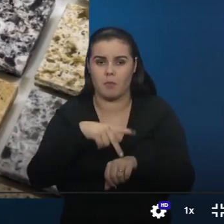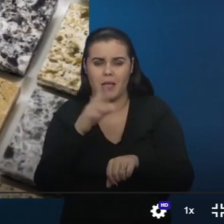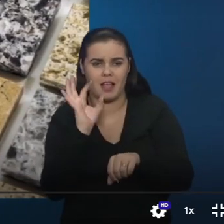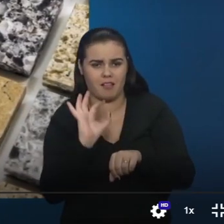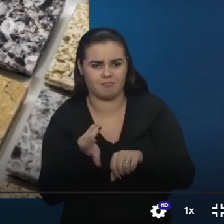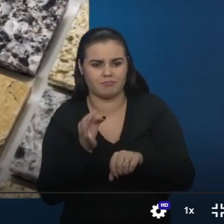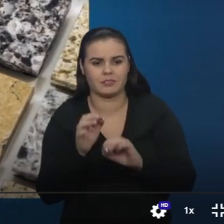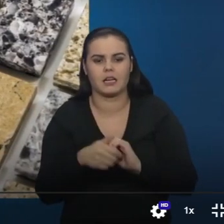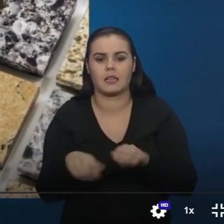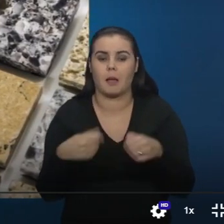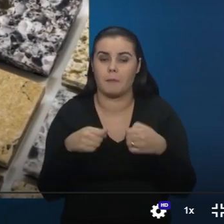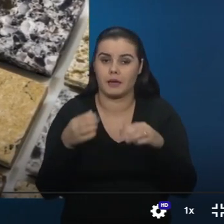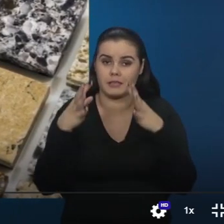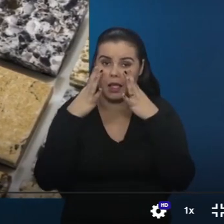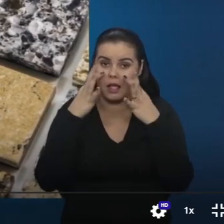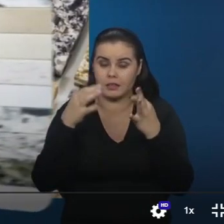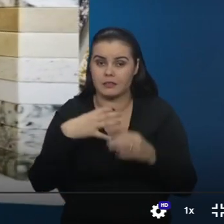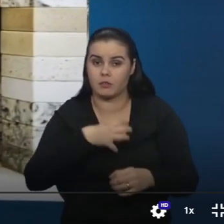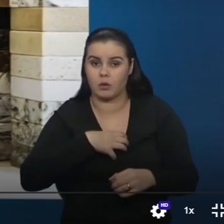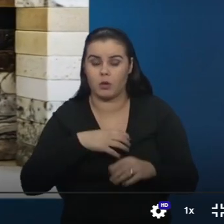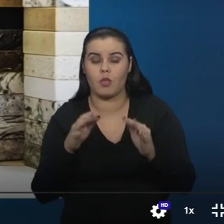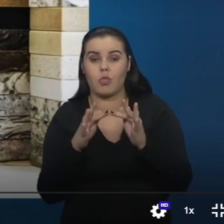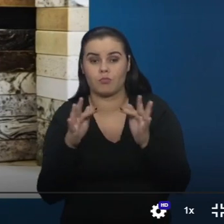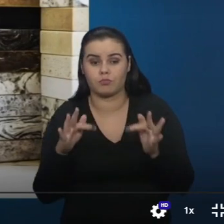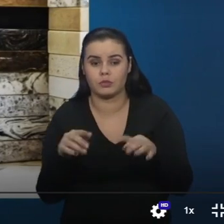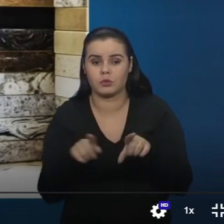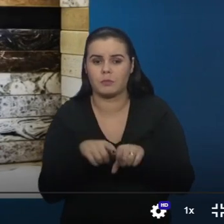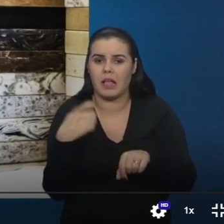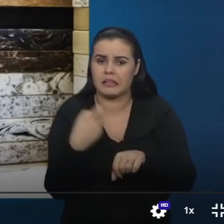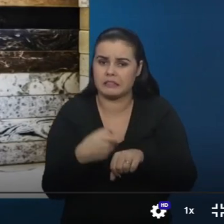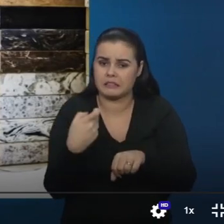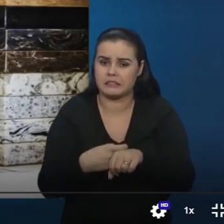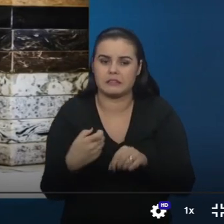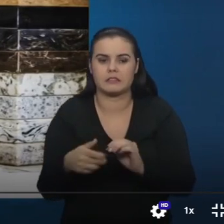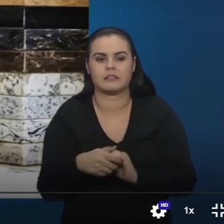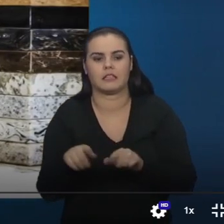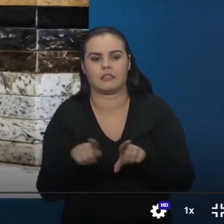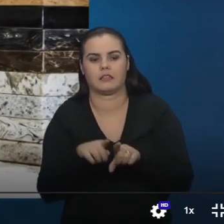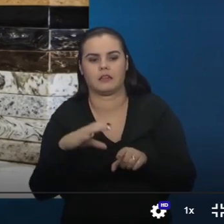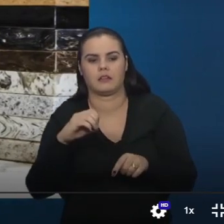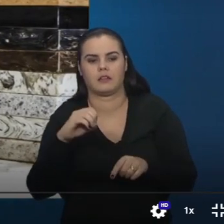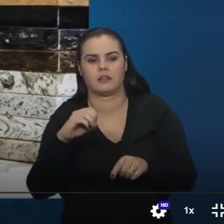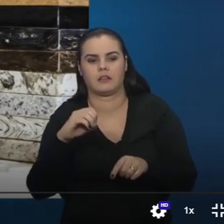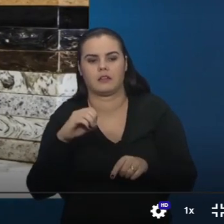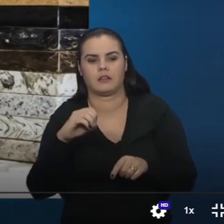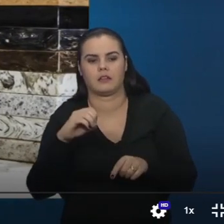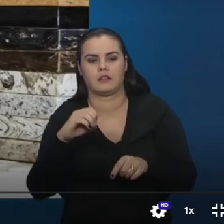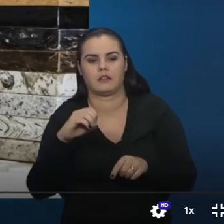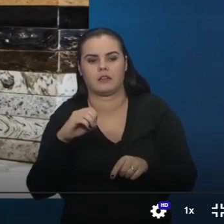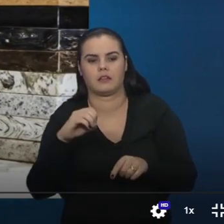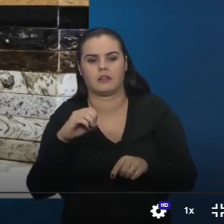as propriedades físicas do material, a resistência à flexão, o coeficiente de dilatação